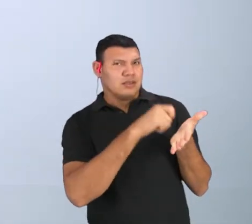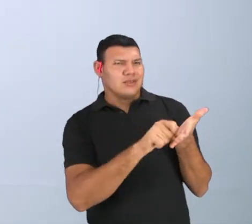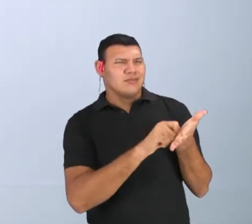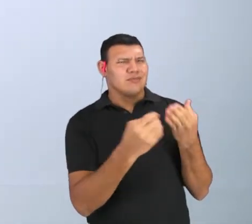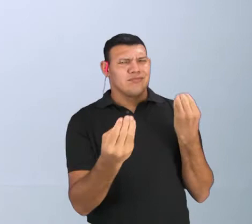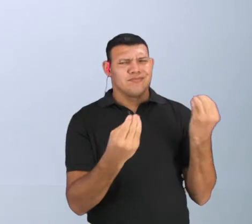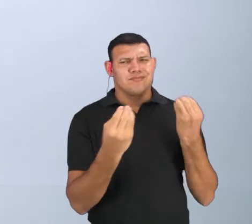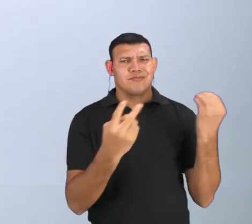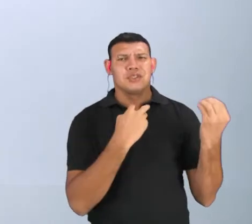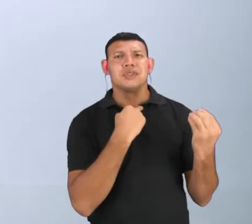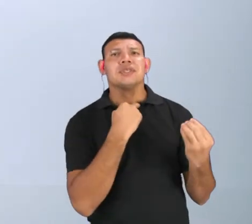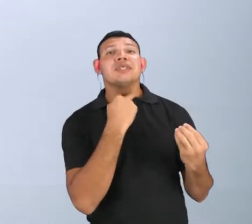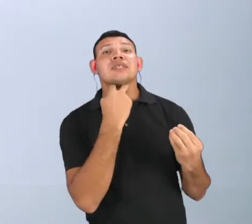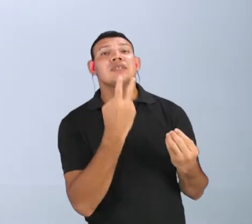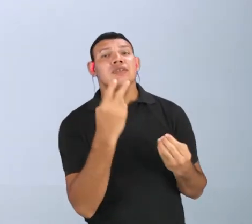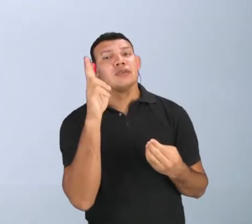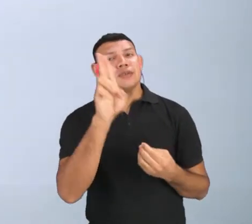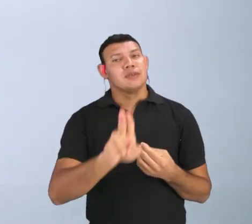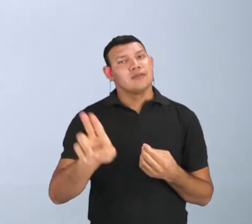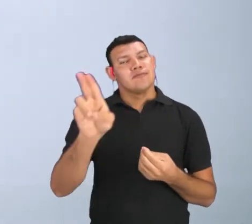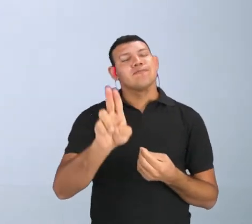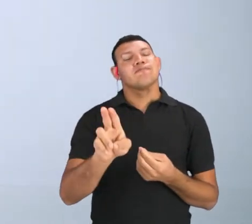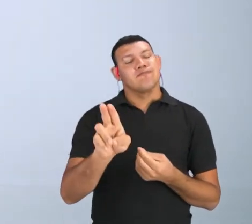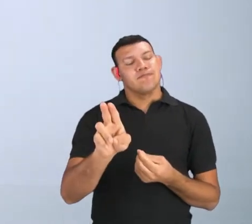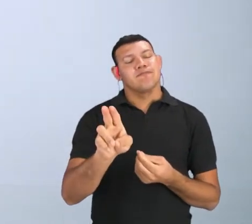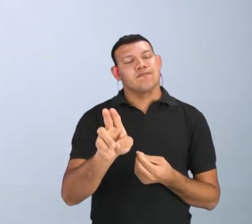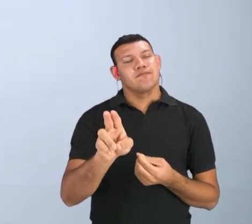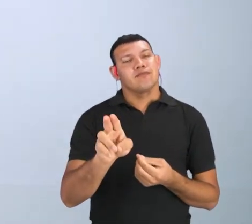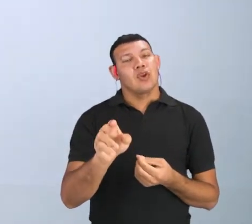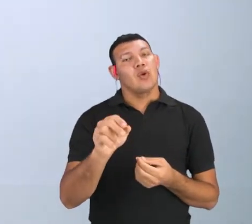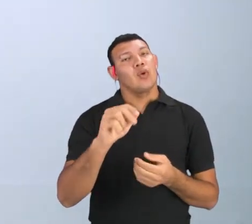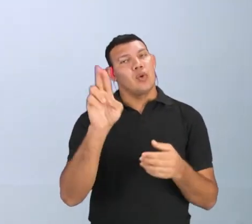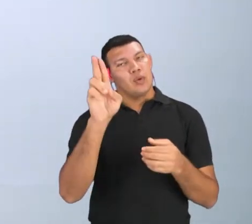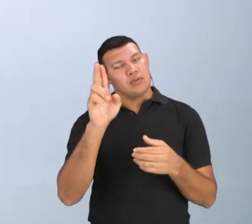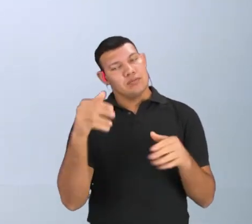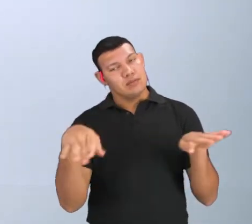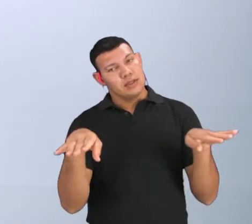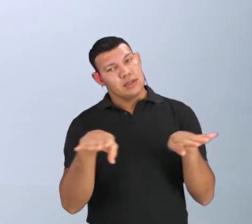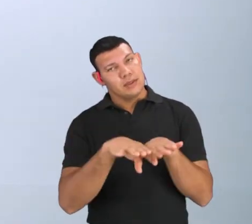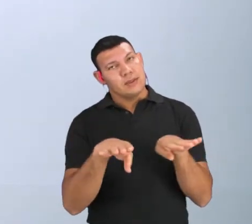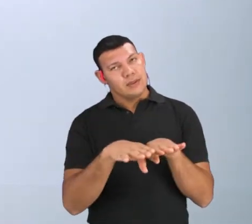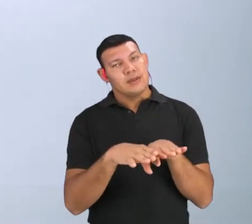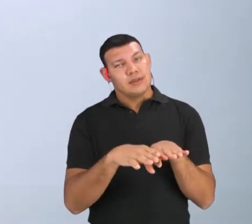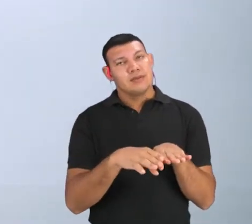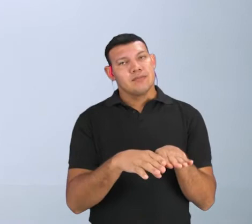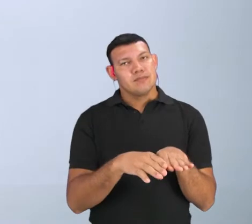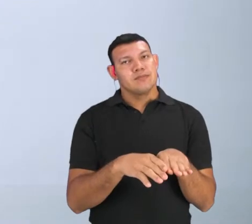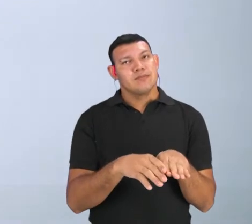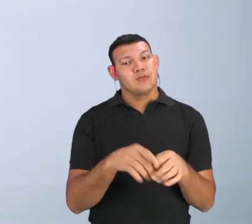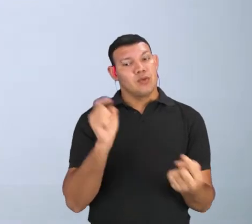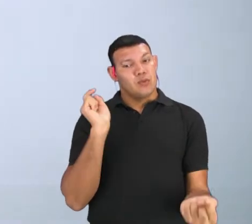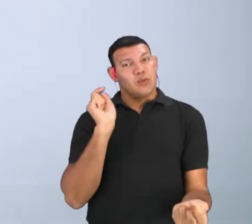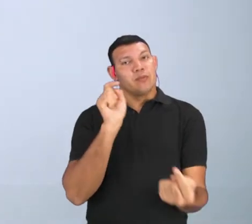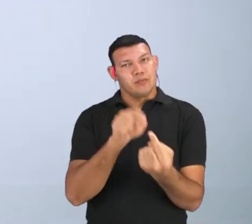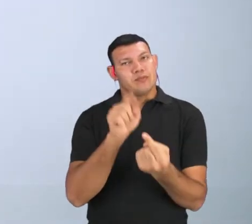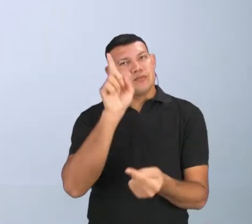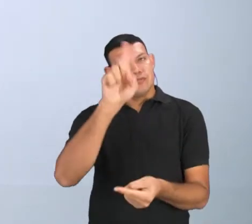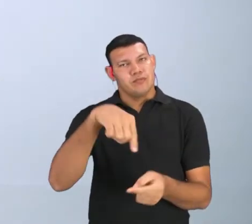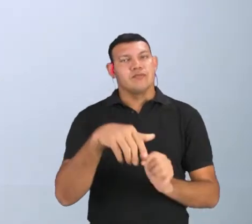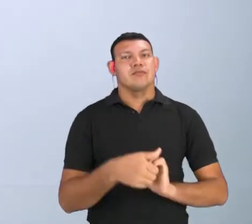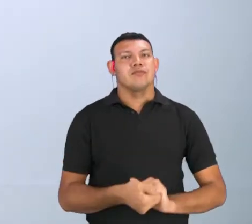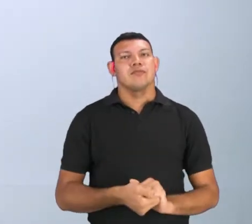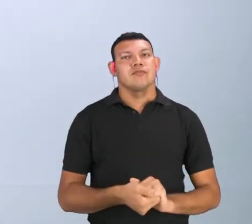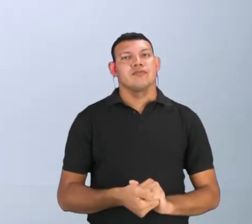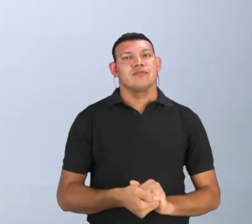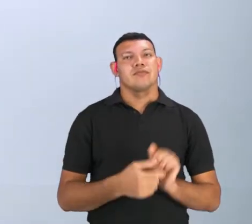sendo utilizado. E esses sinais de pontuações servem a esse propósito. Entenderam? O que falta